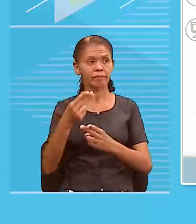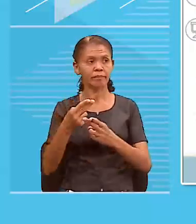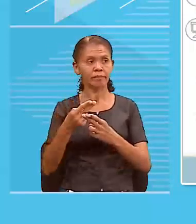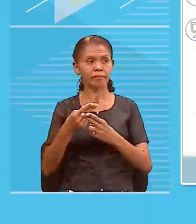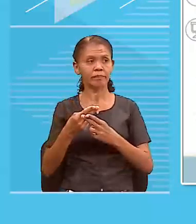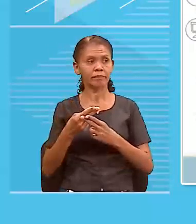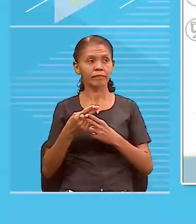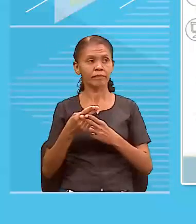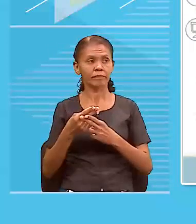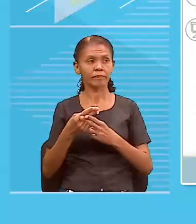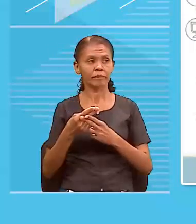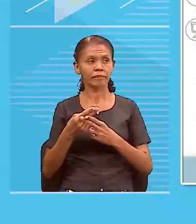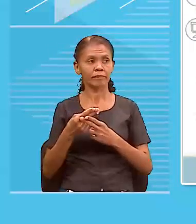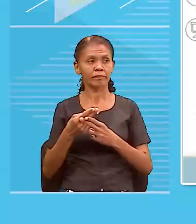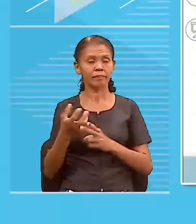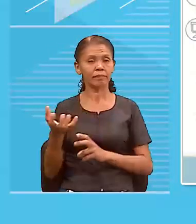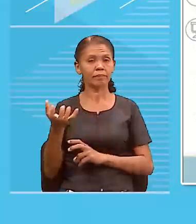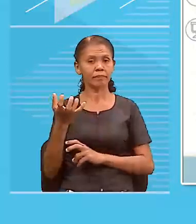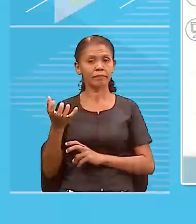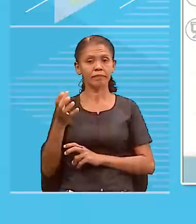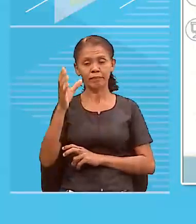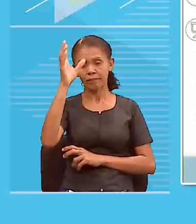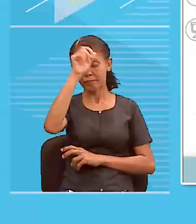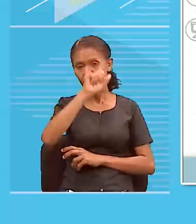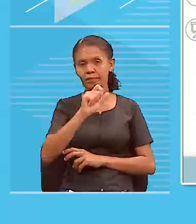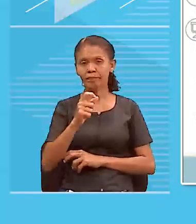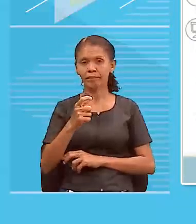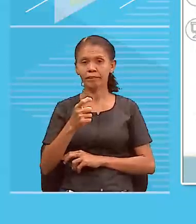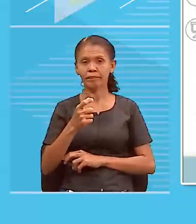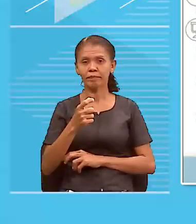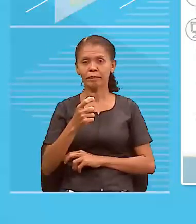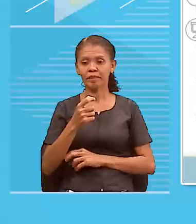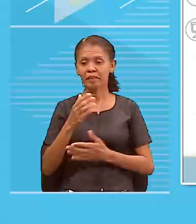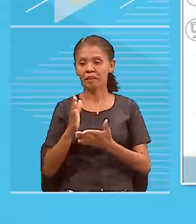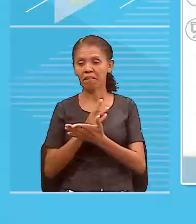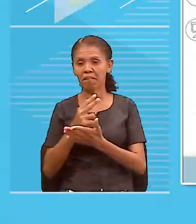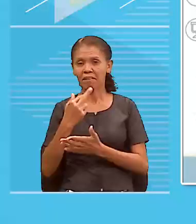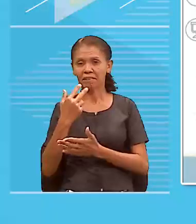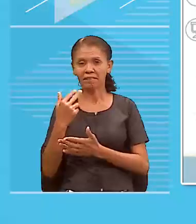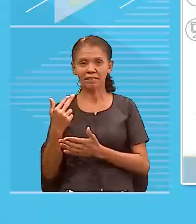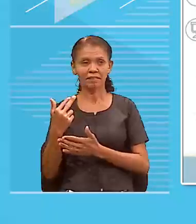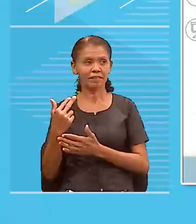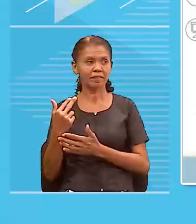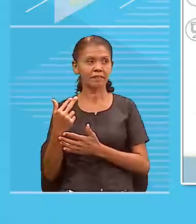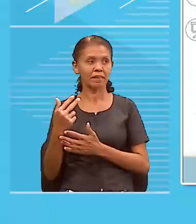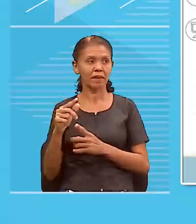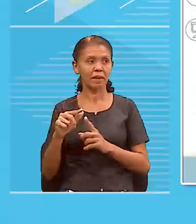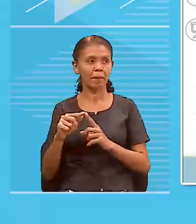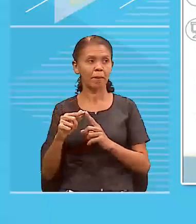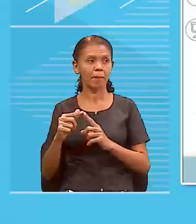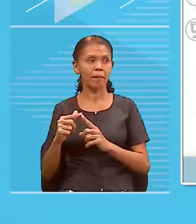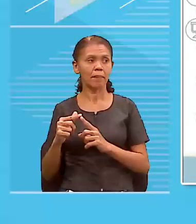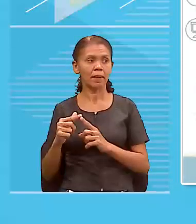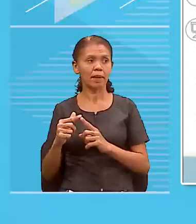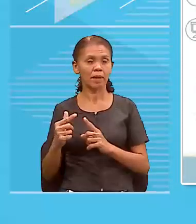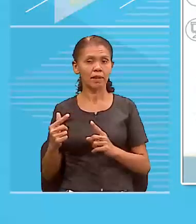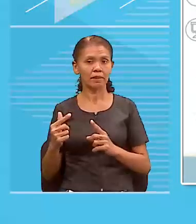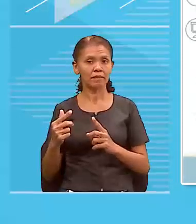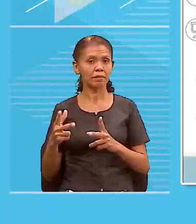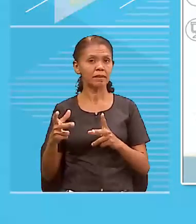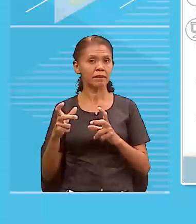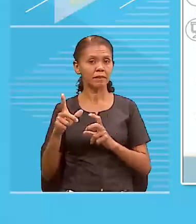queiram aprender o idioma mas em pegar aquela aquela pessoa